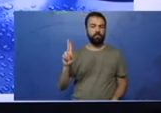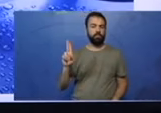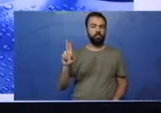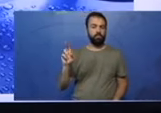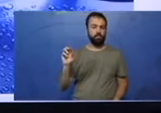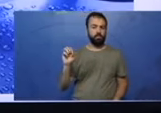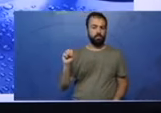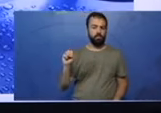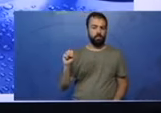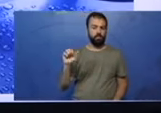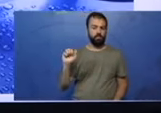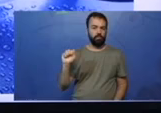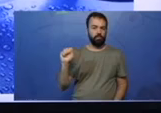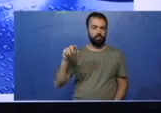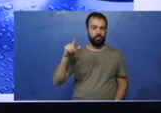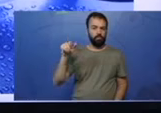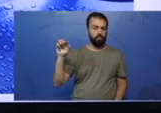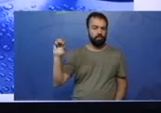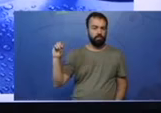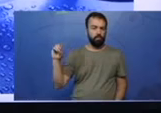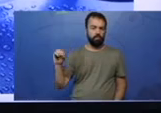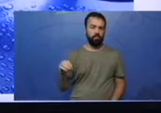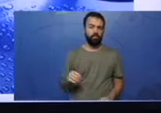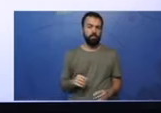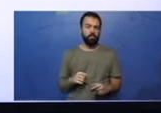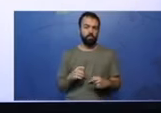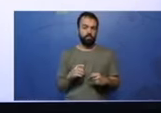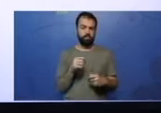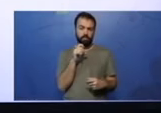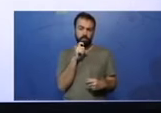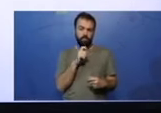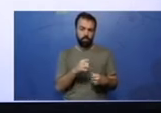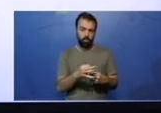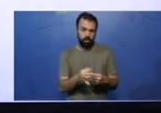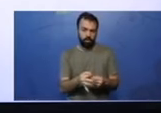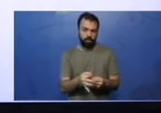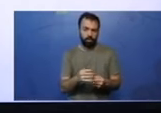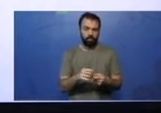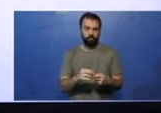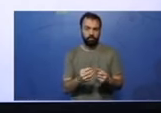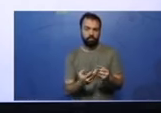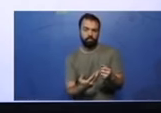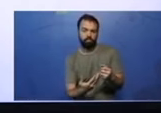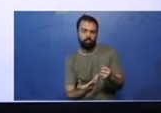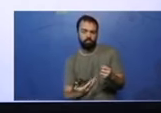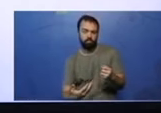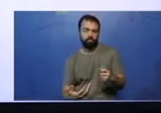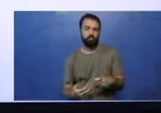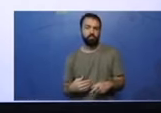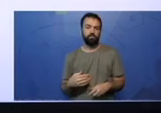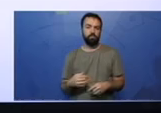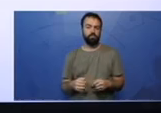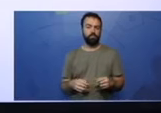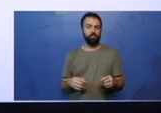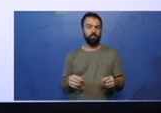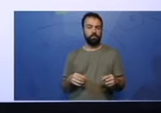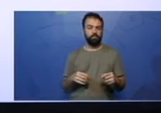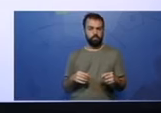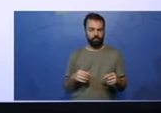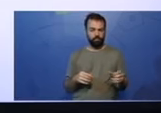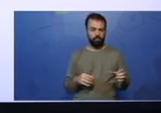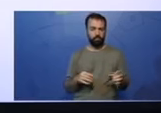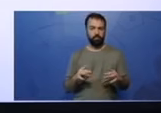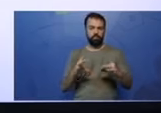bem simples é quando o gelo está derretendo. A outra passagem é a vaporização, que é a passagem do